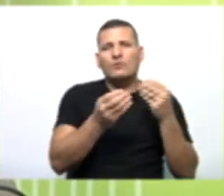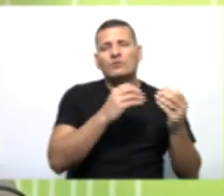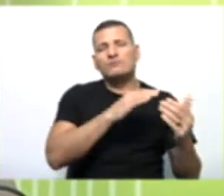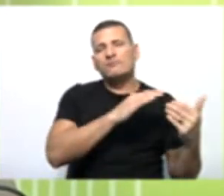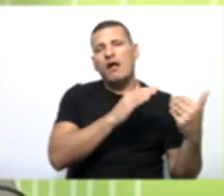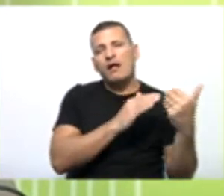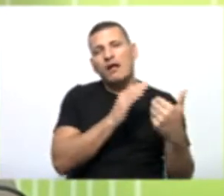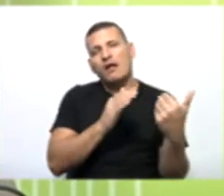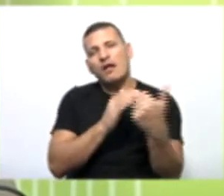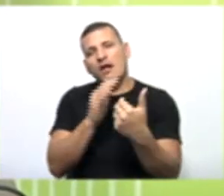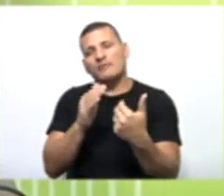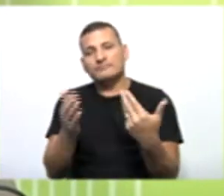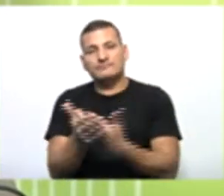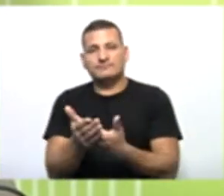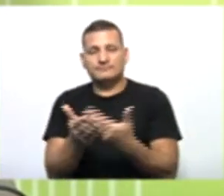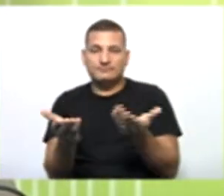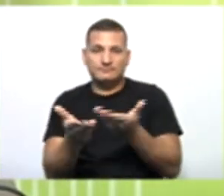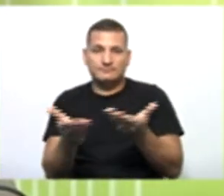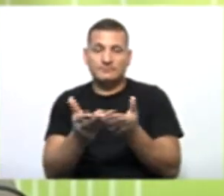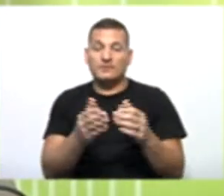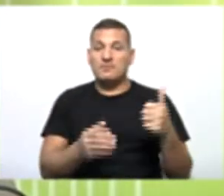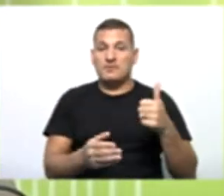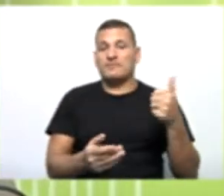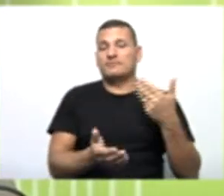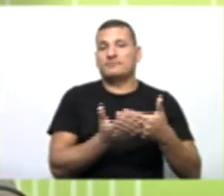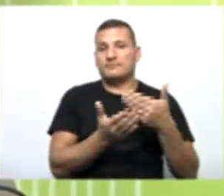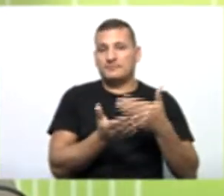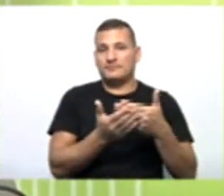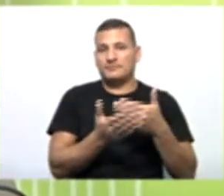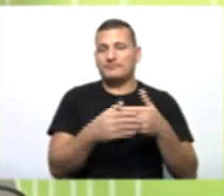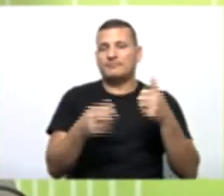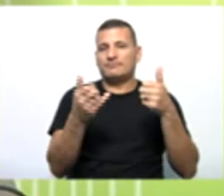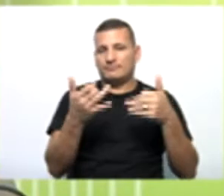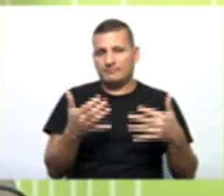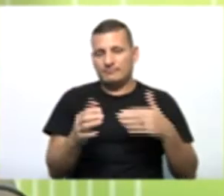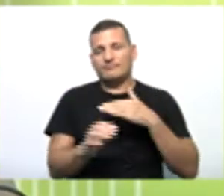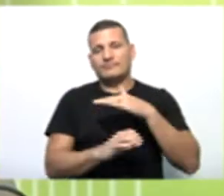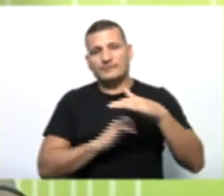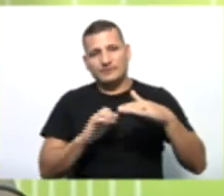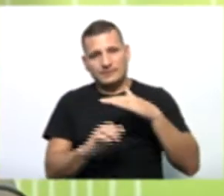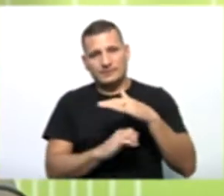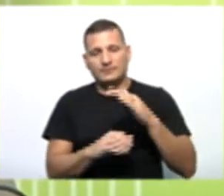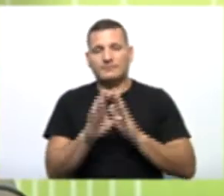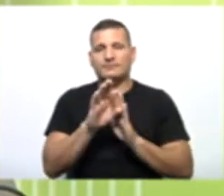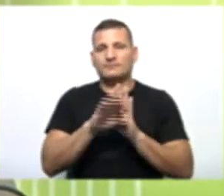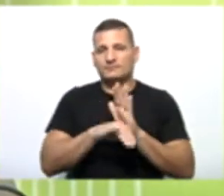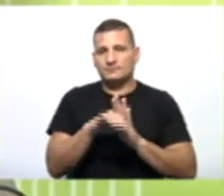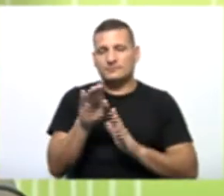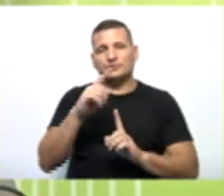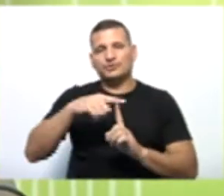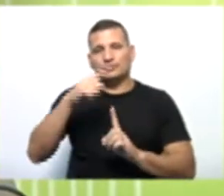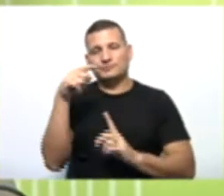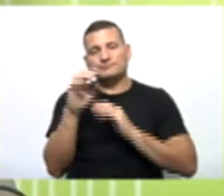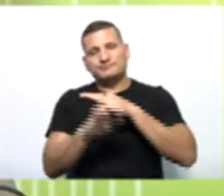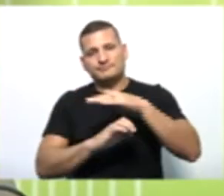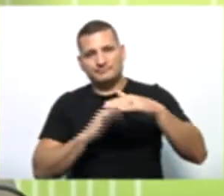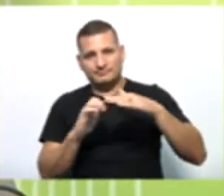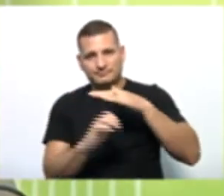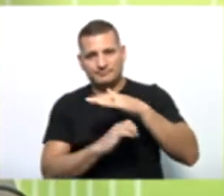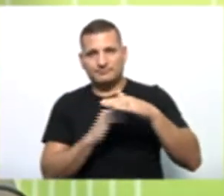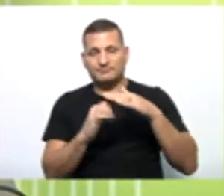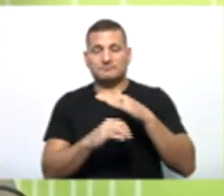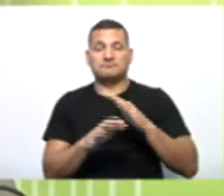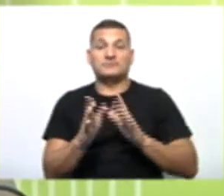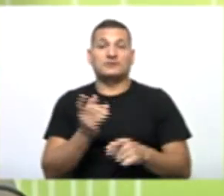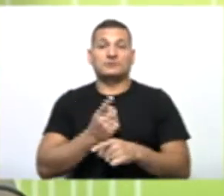Na primeira aula, a gente falou sobre empreendedorismo, conceito, tipo de empreendedores. A gente